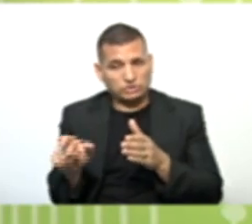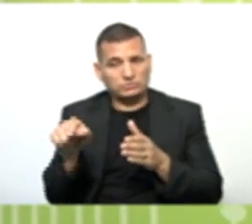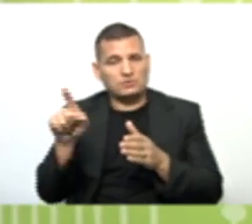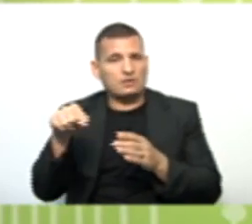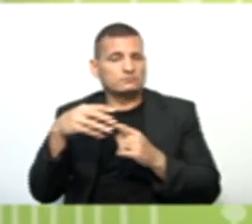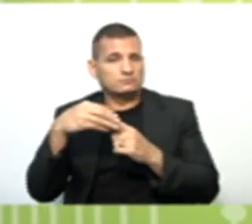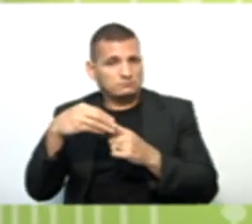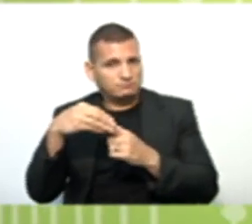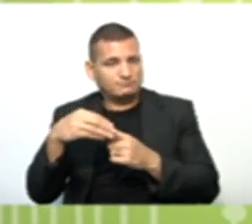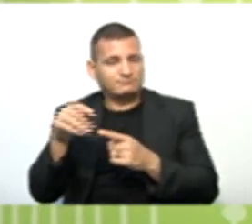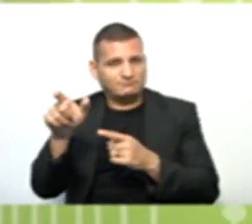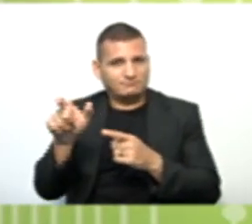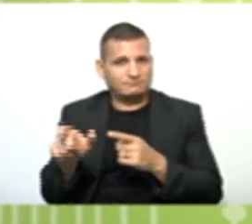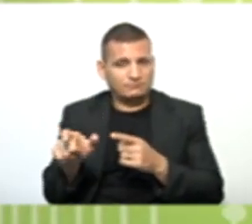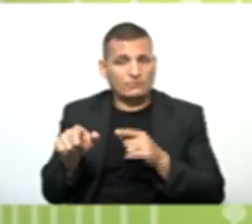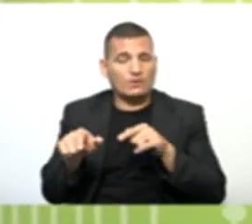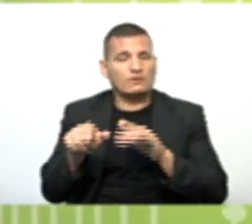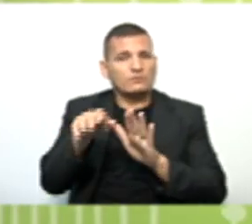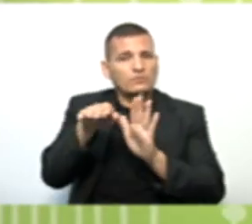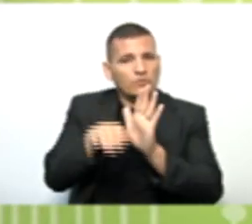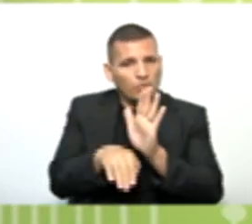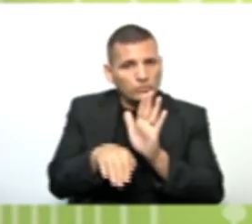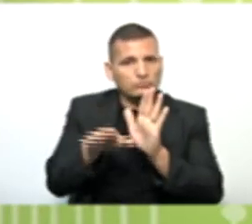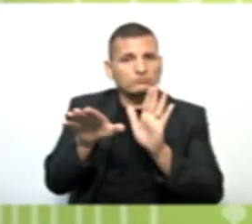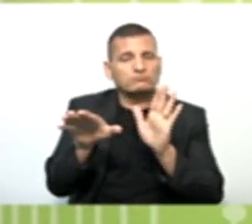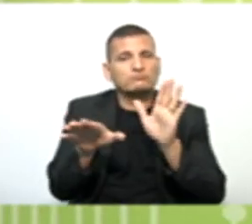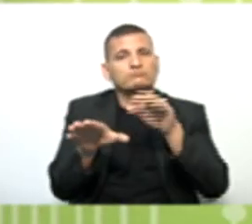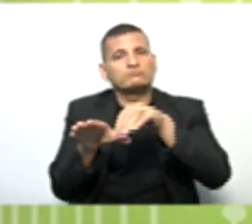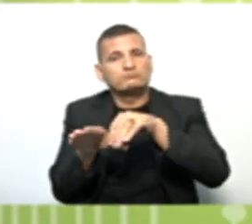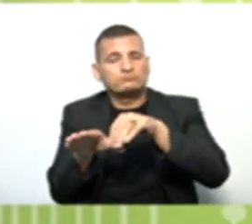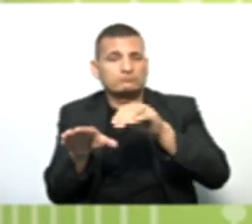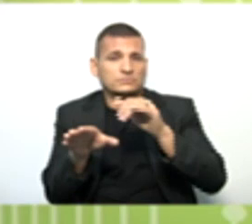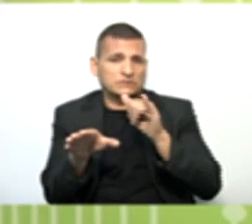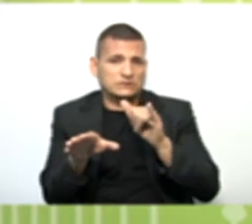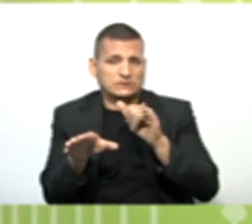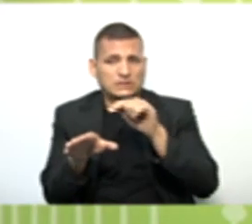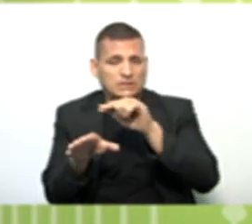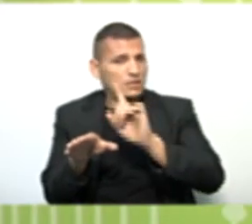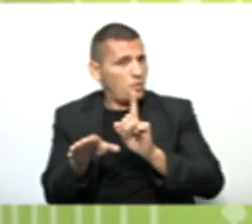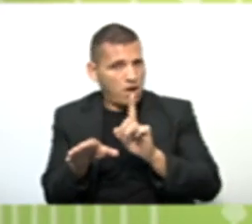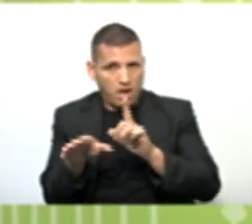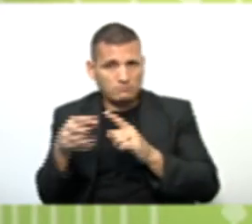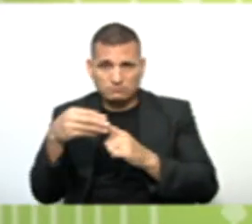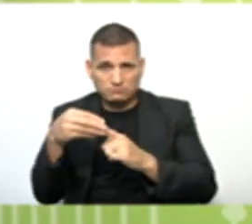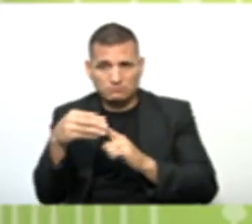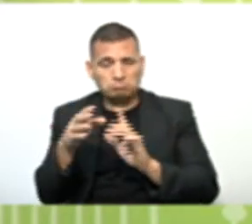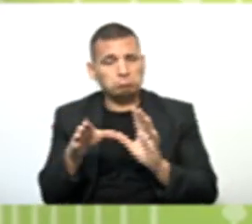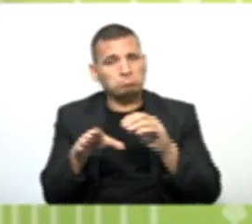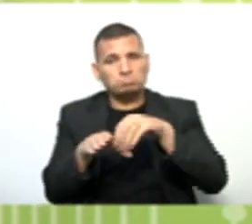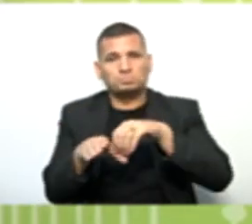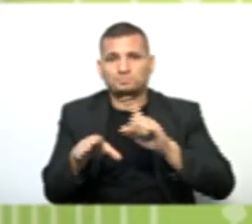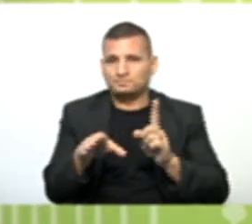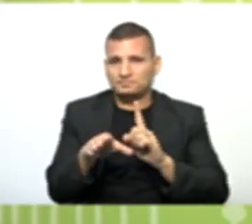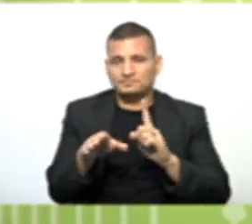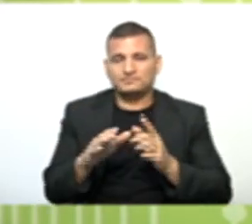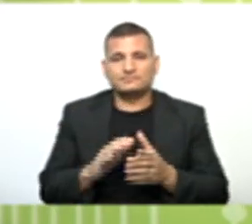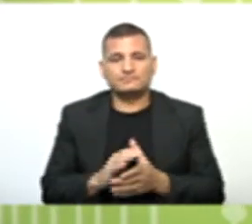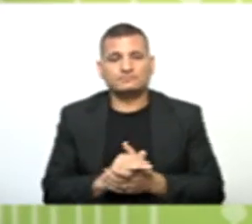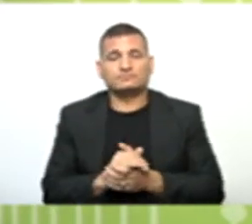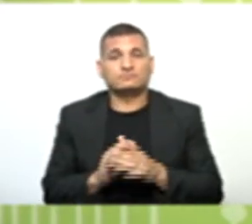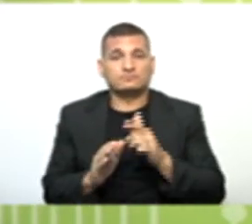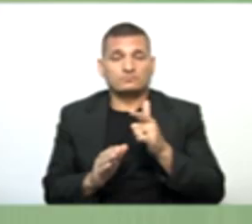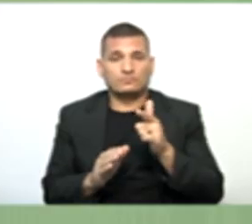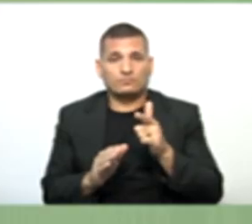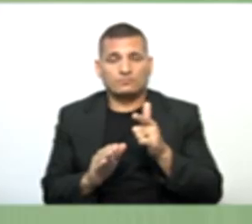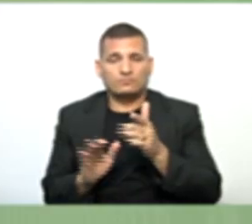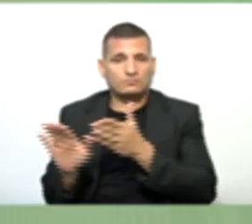preferencial, esse desconto vai ser incluído. Senão, não será incluído. O outro caso são as